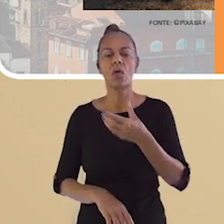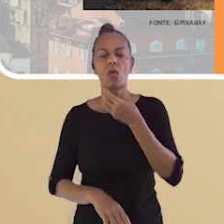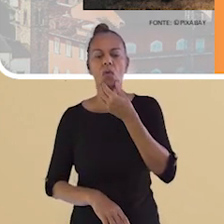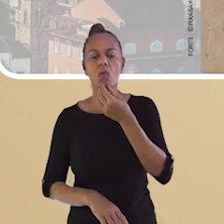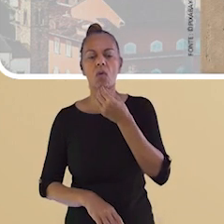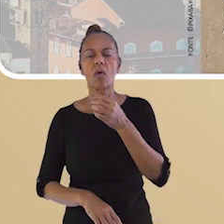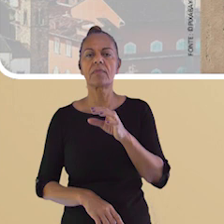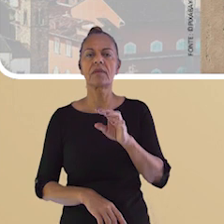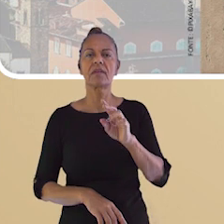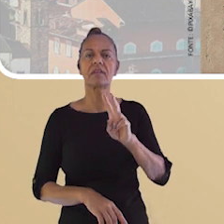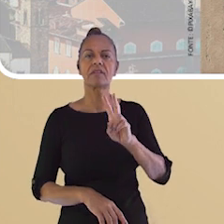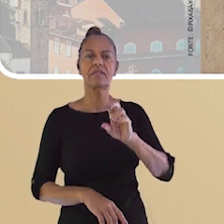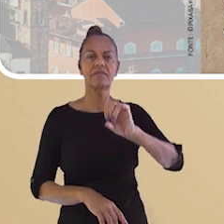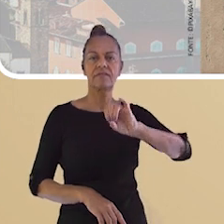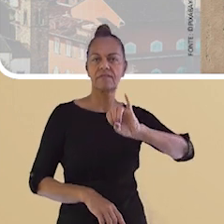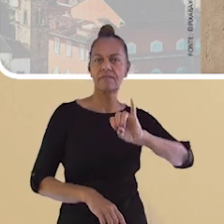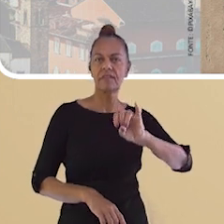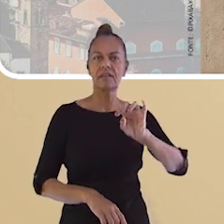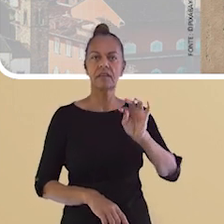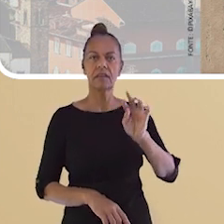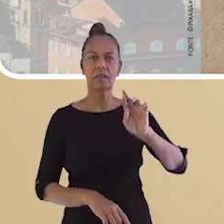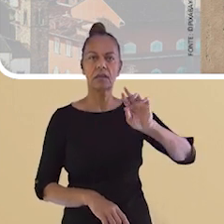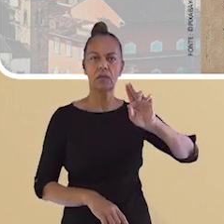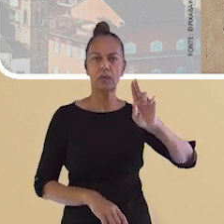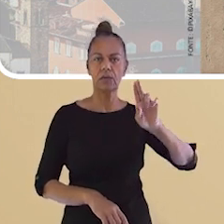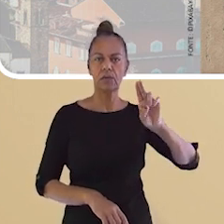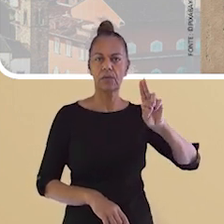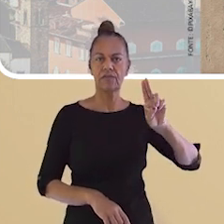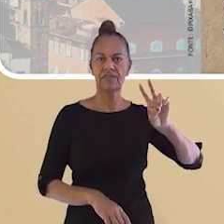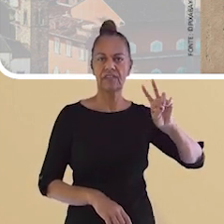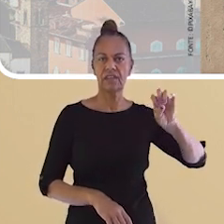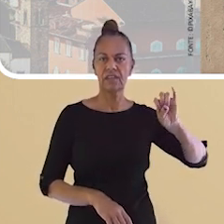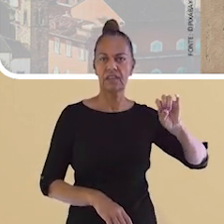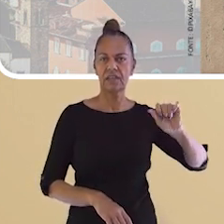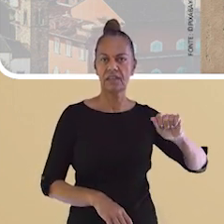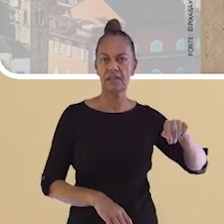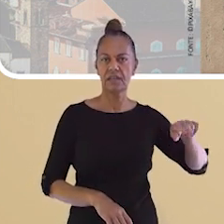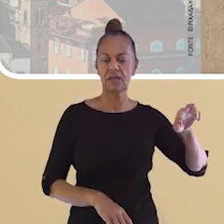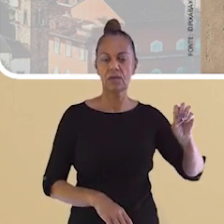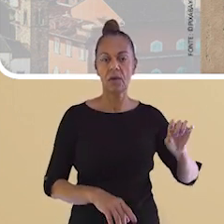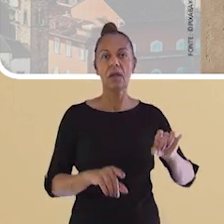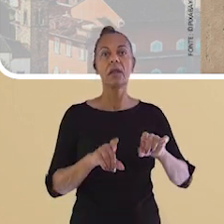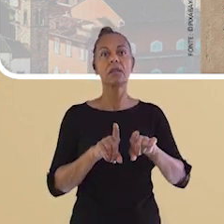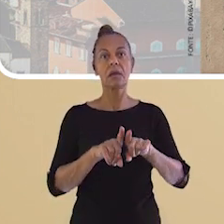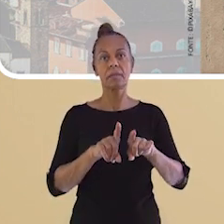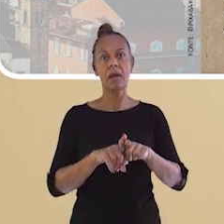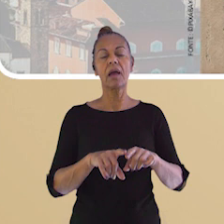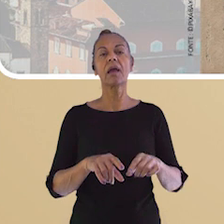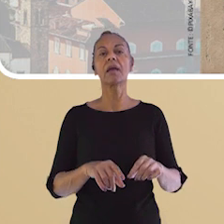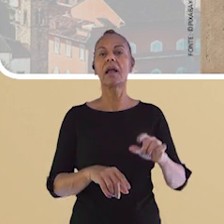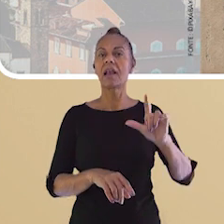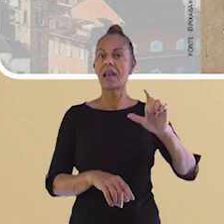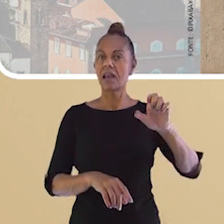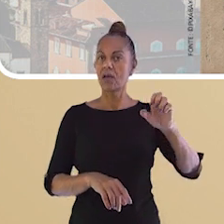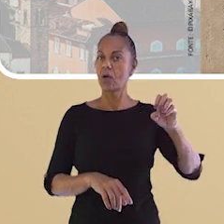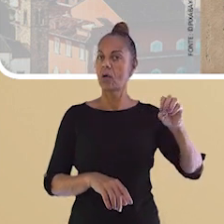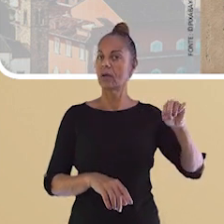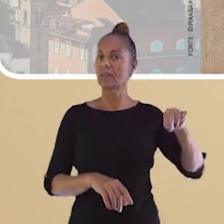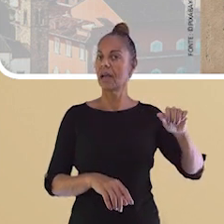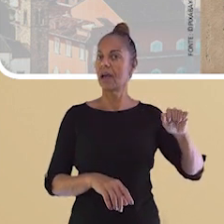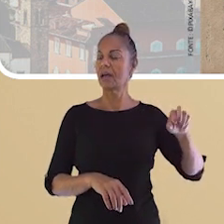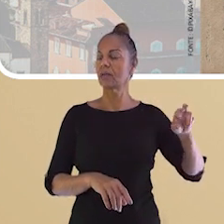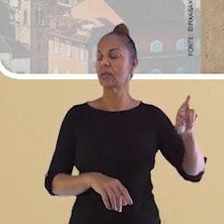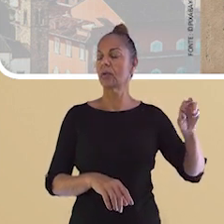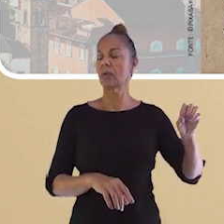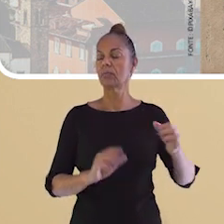O Homem Vitruviano é um desenho feito por Leonardo da Vinci em 1490, a partir da obra De